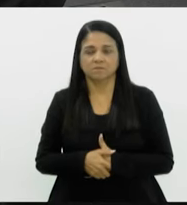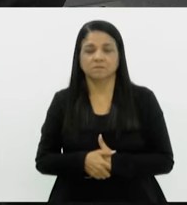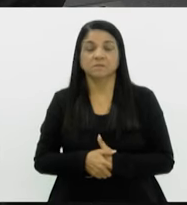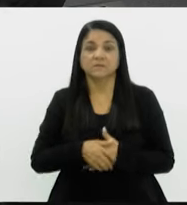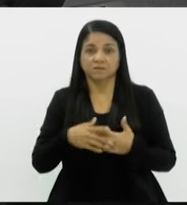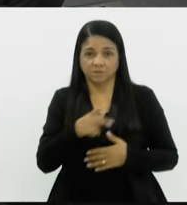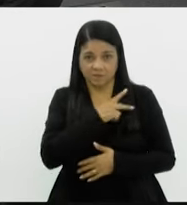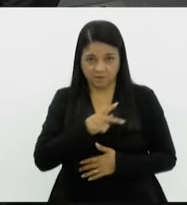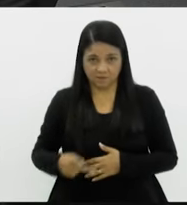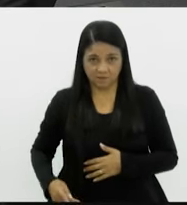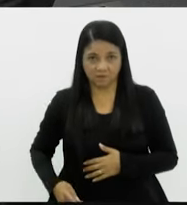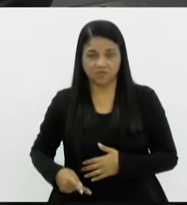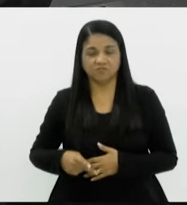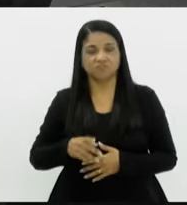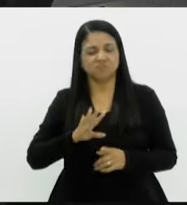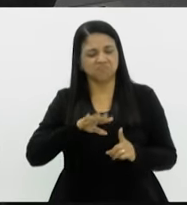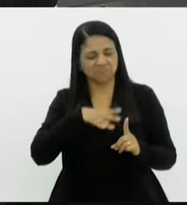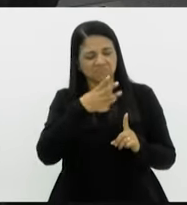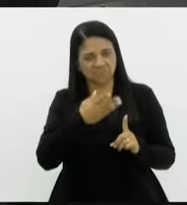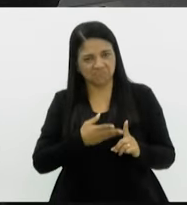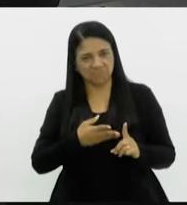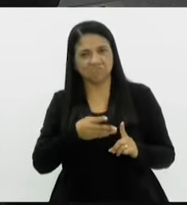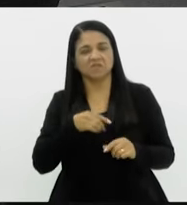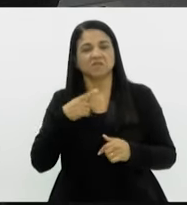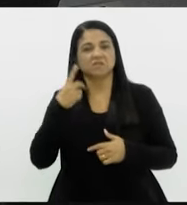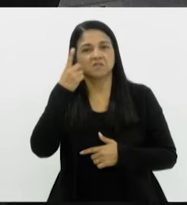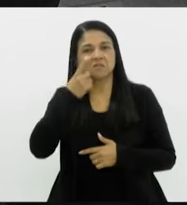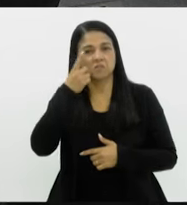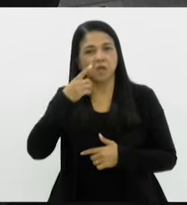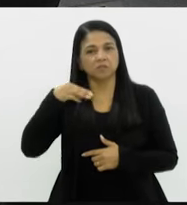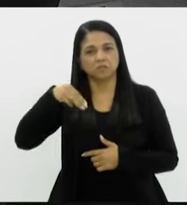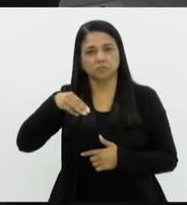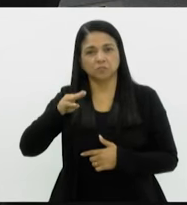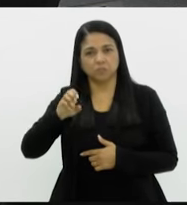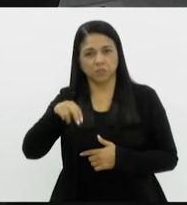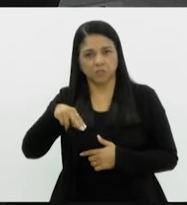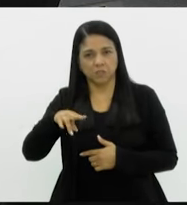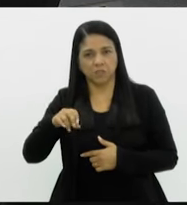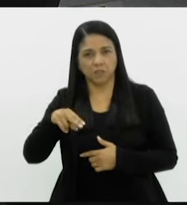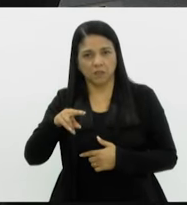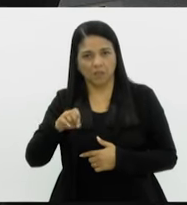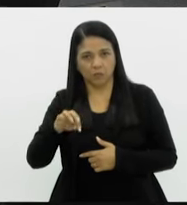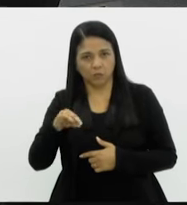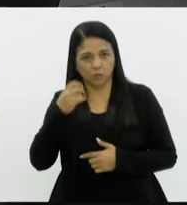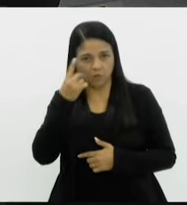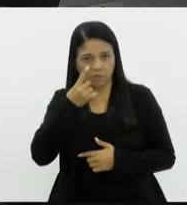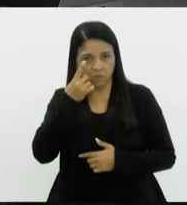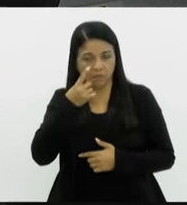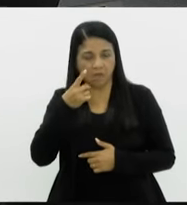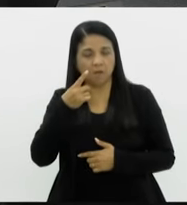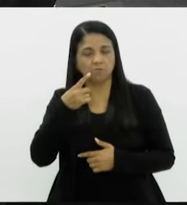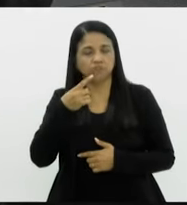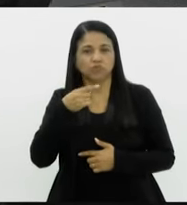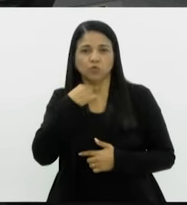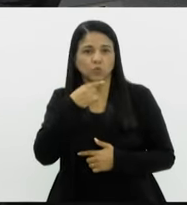Senhora presidenta, elogiar a iniciativa do deputado Munir Neto, sem dúvida nenhuma, ter esse